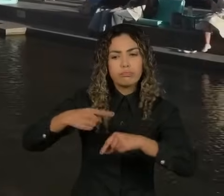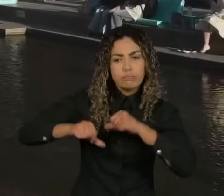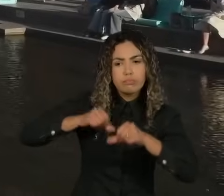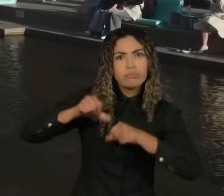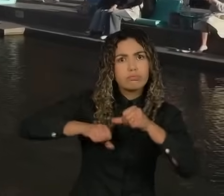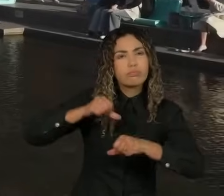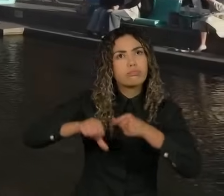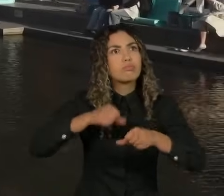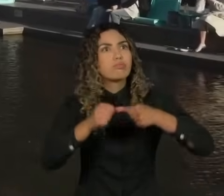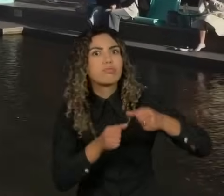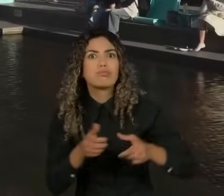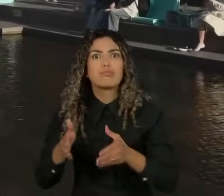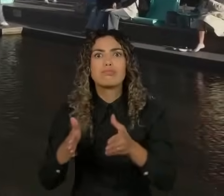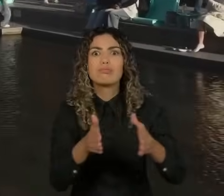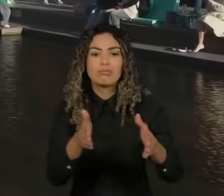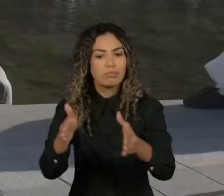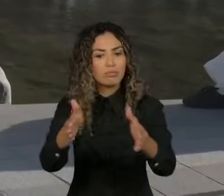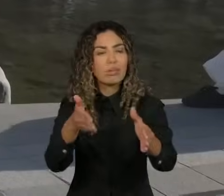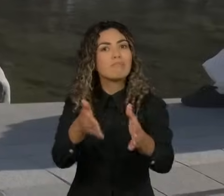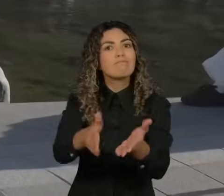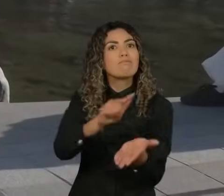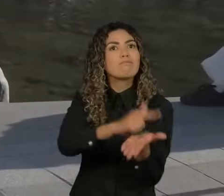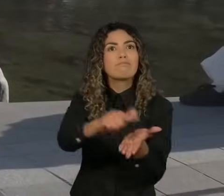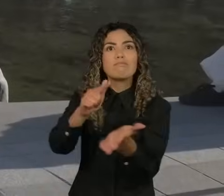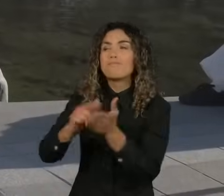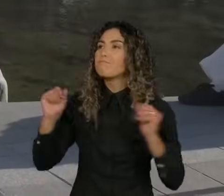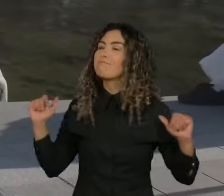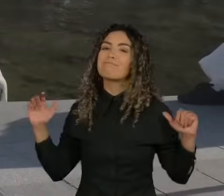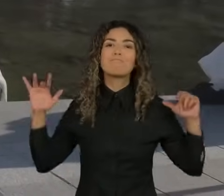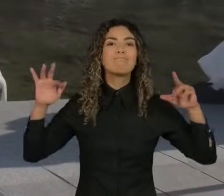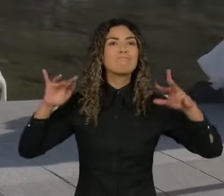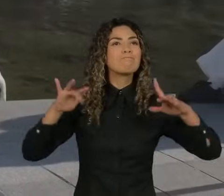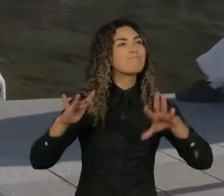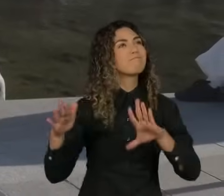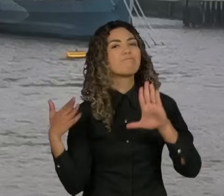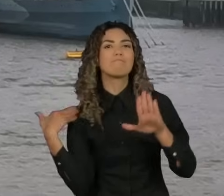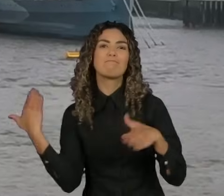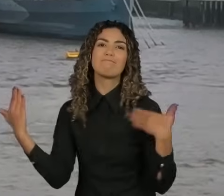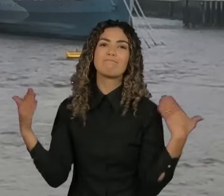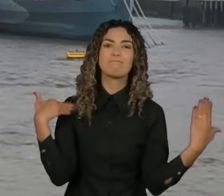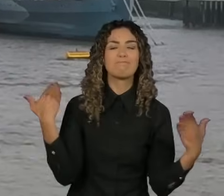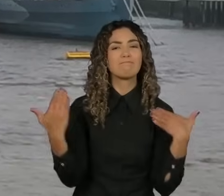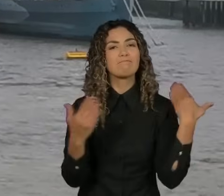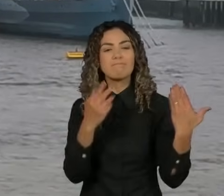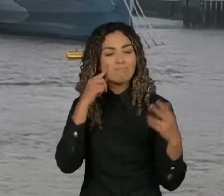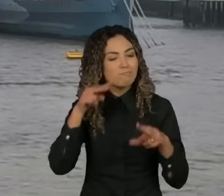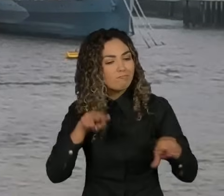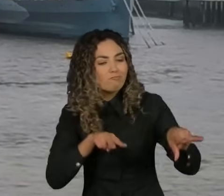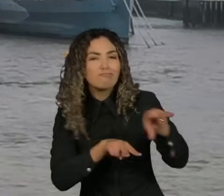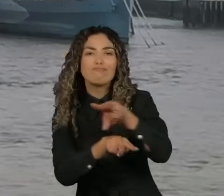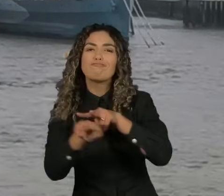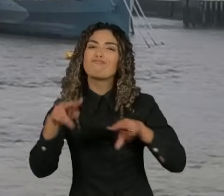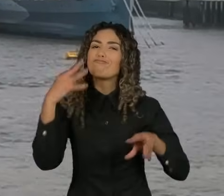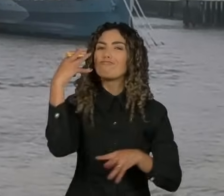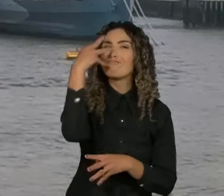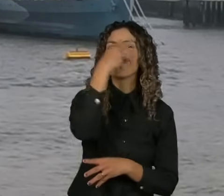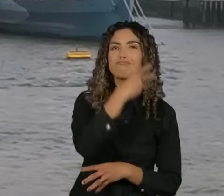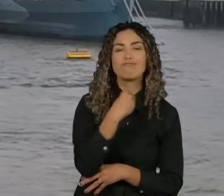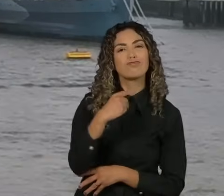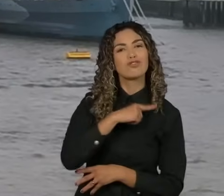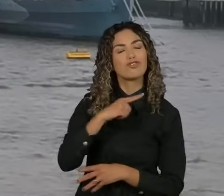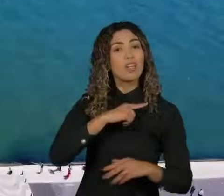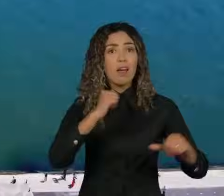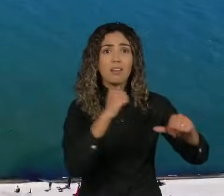são atualmente pontos de encontro e entretenimento para as pessoas. Os rios voltaram a oferecer às